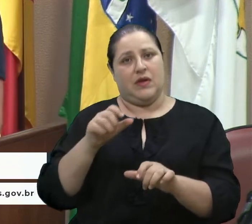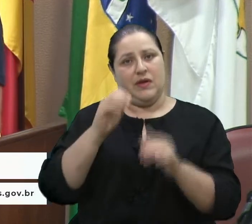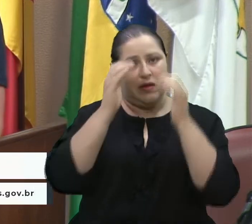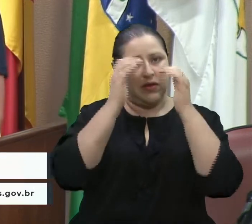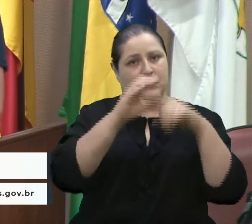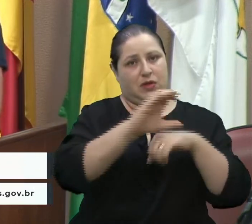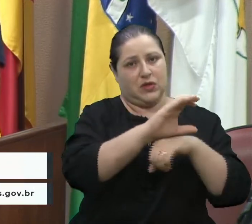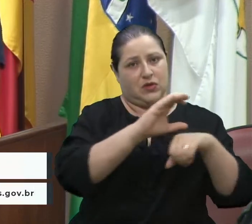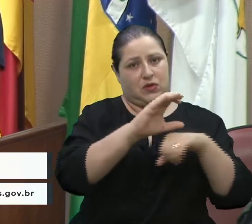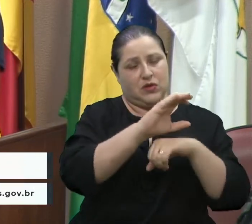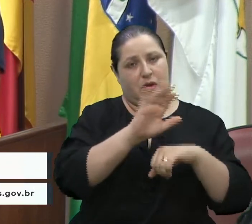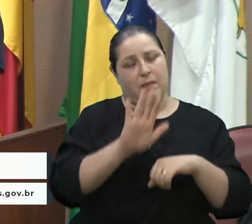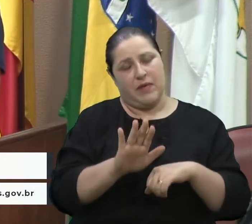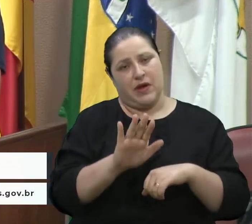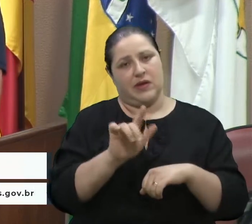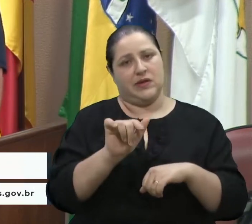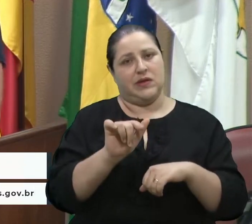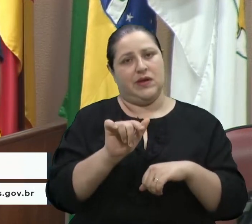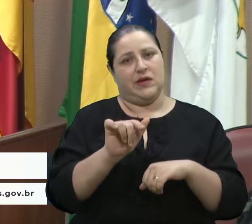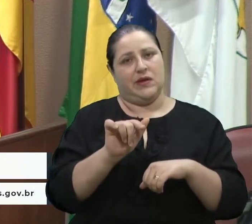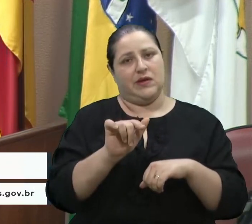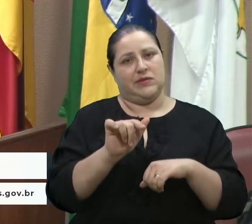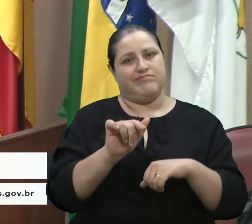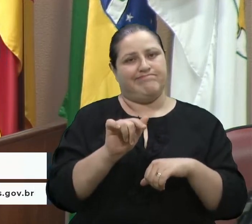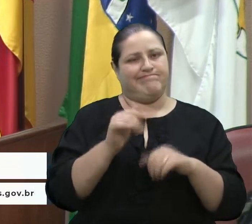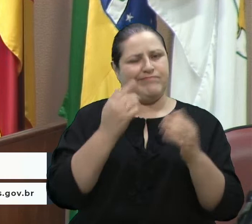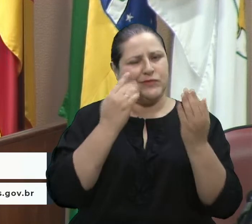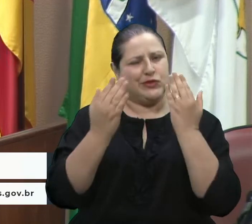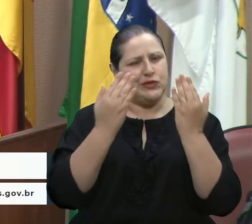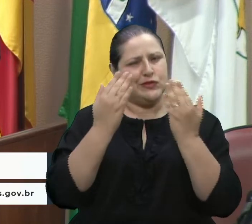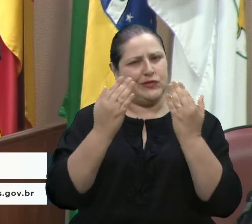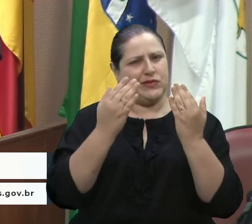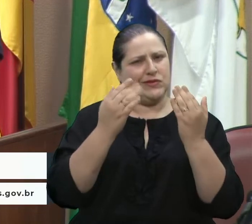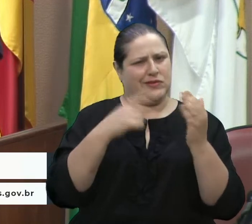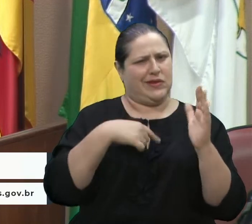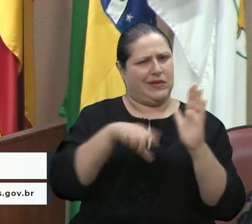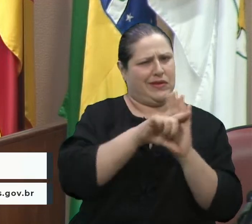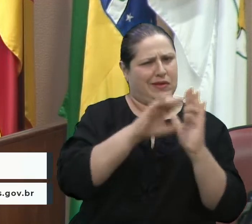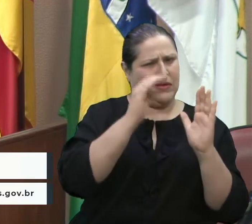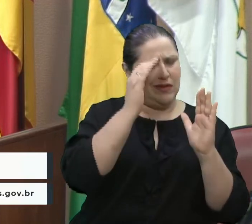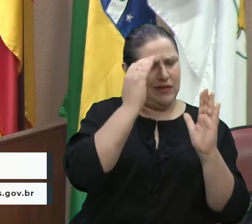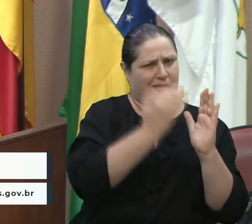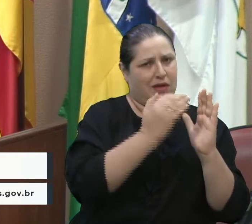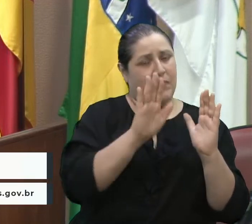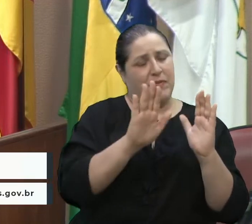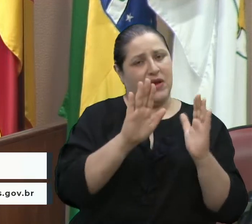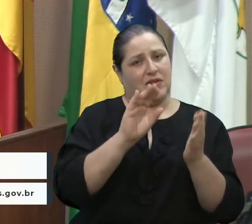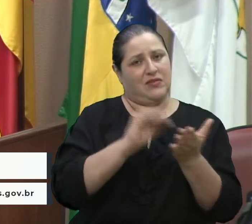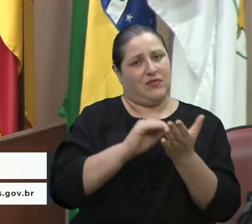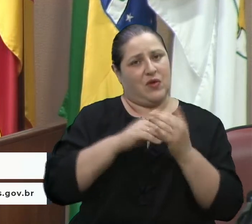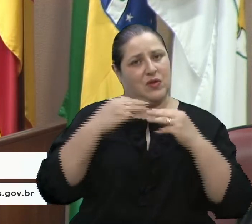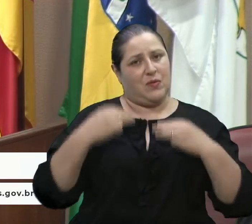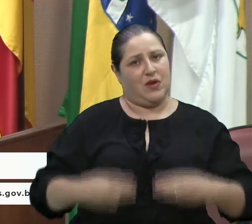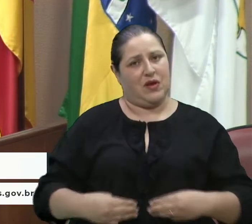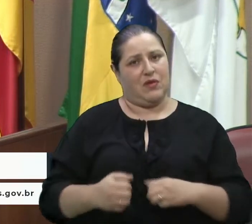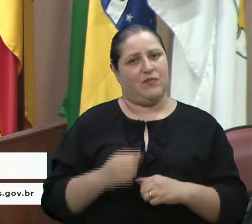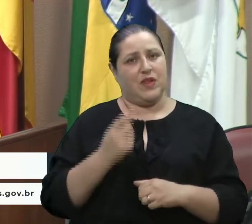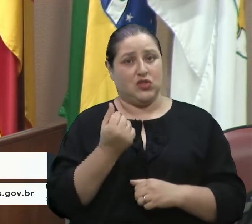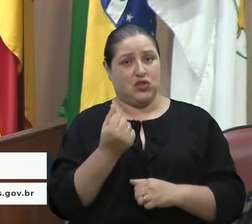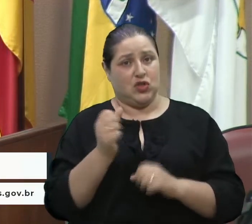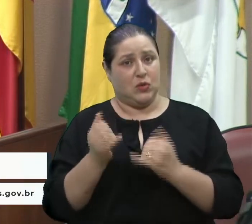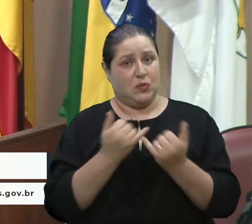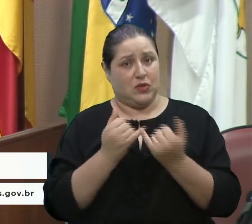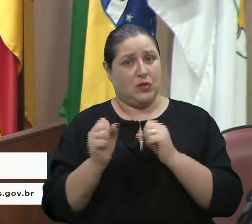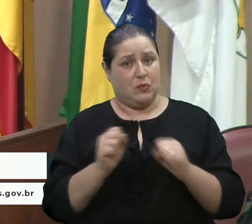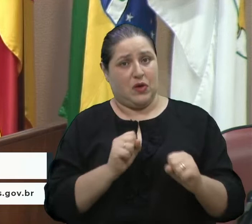constitucional, mas que, né, deixa um pouco de dúvida se é legal. Legal mas não é moral, digamos assim. Né? Esse dinheiro, por exemplo, poderia ter salvado